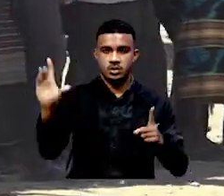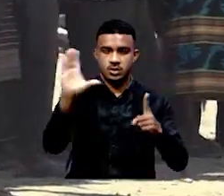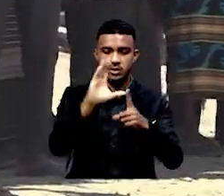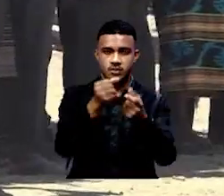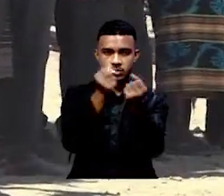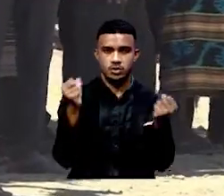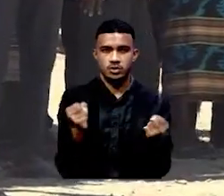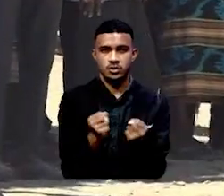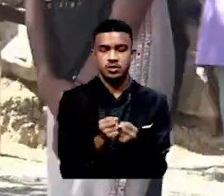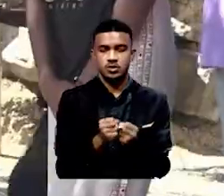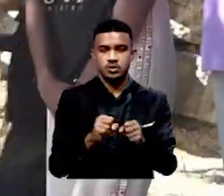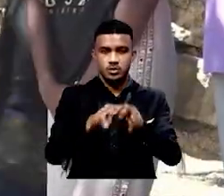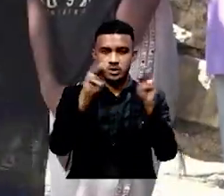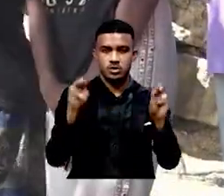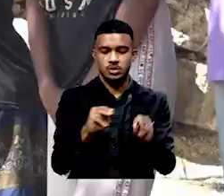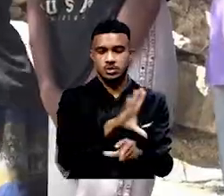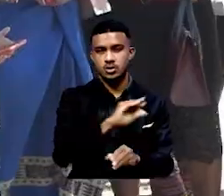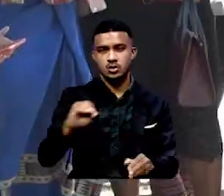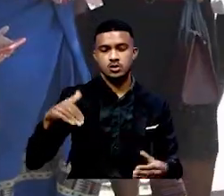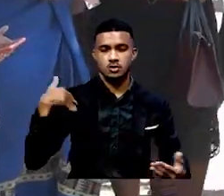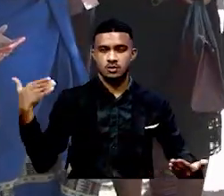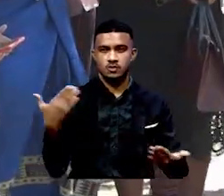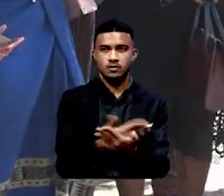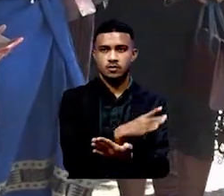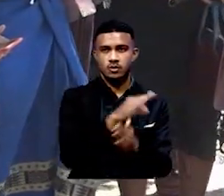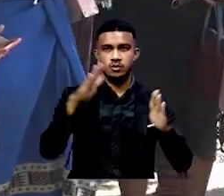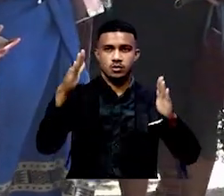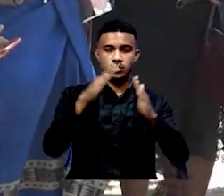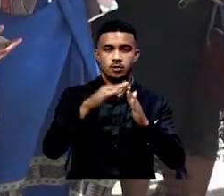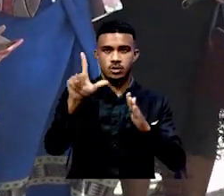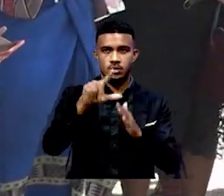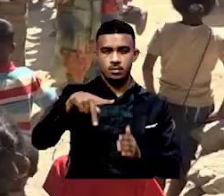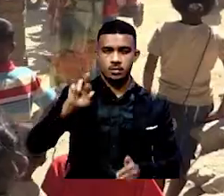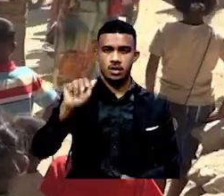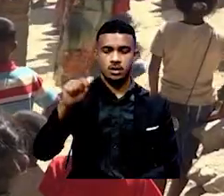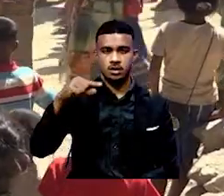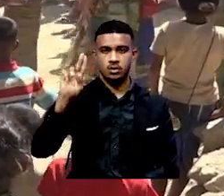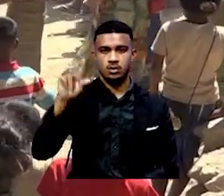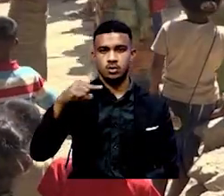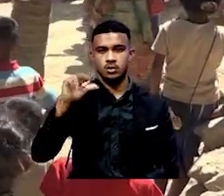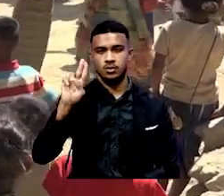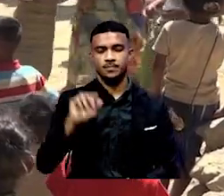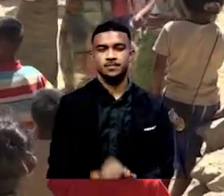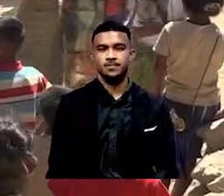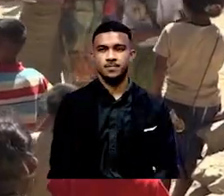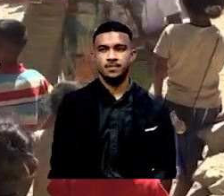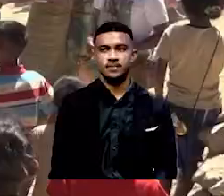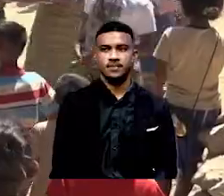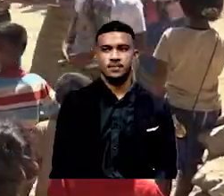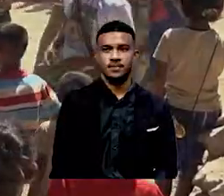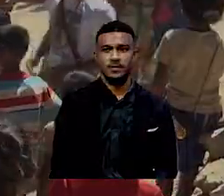município, autoridade local, no geração Fong, uma lição para Gugunian. Tito Silva, GMN.